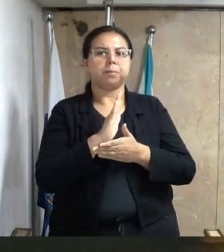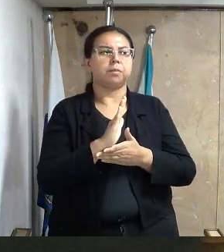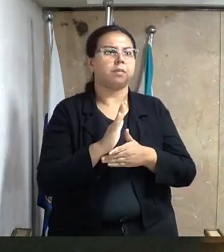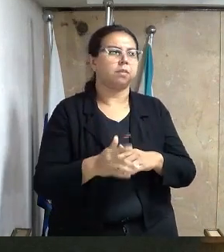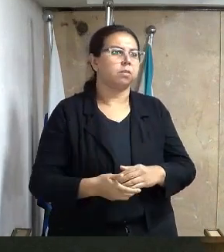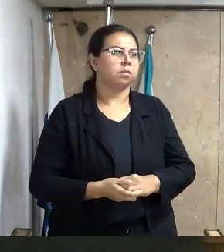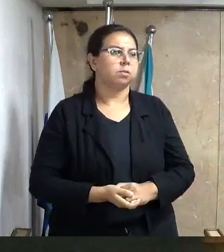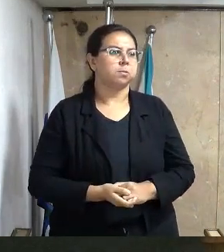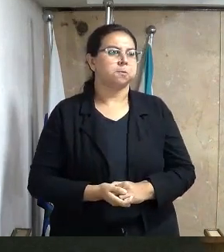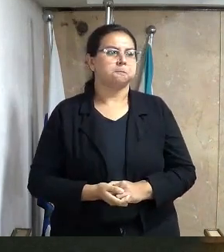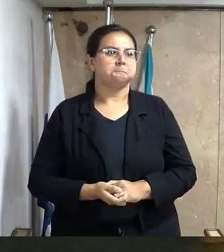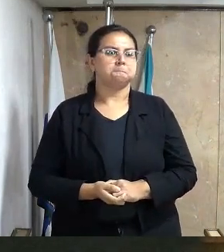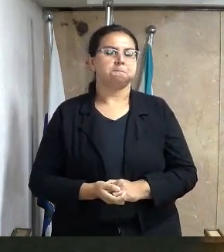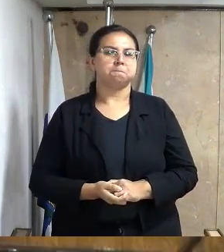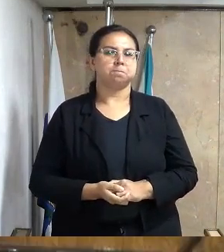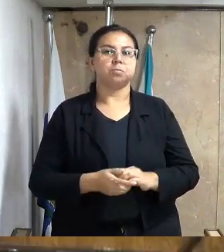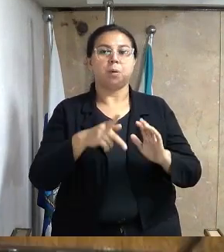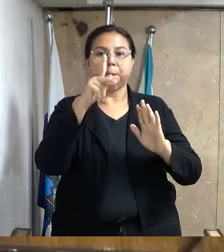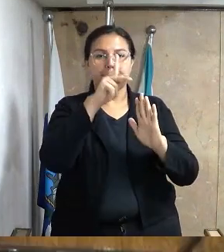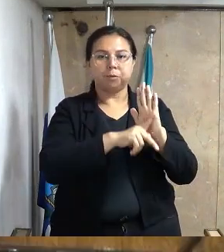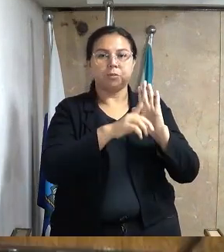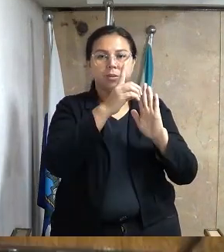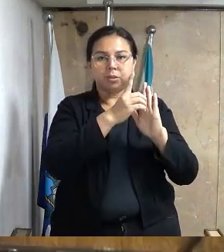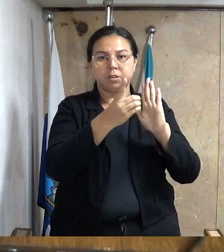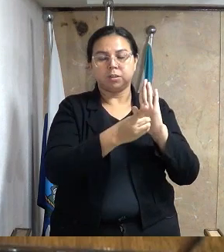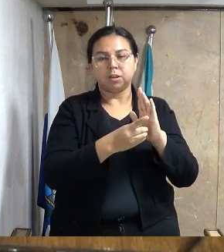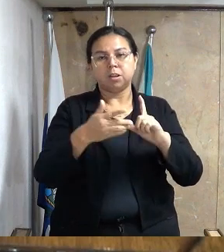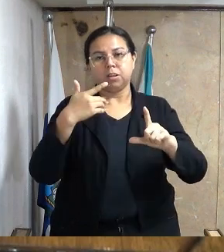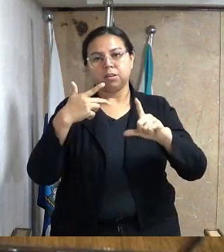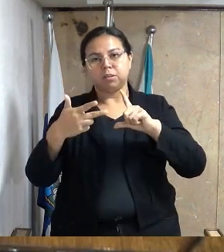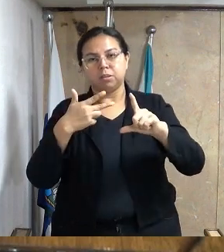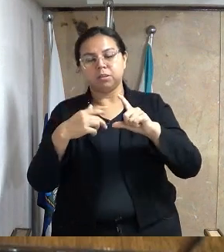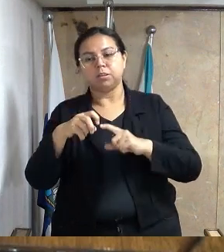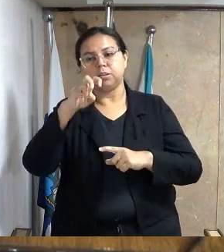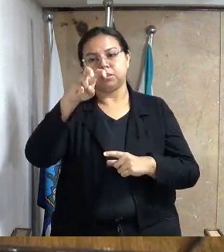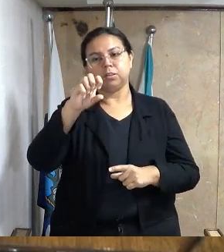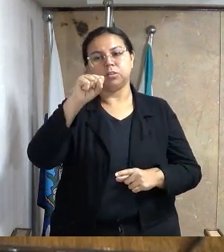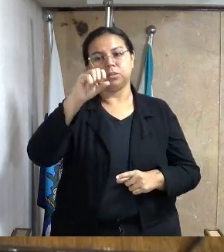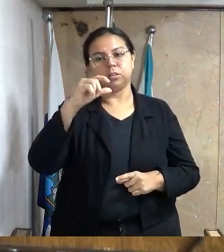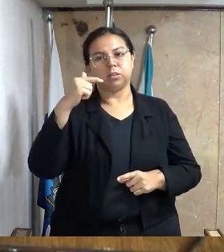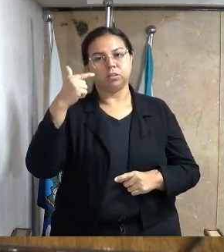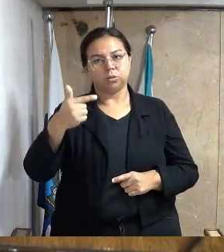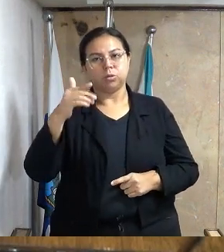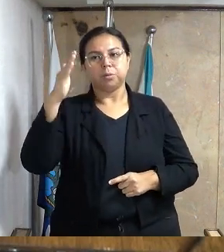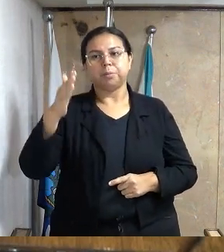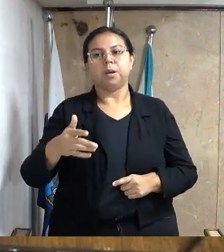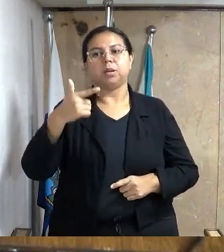unanimidade. Projeto de decreto legislativo 582, barra 2023,